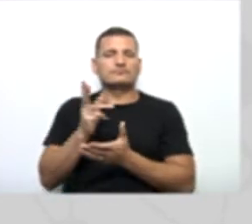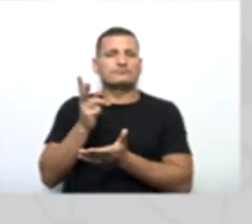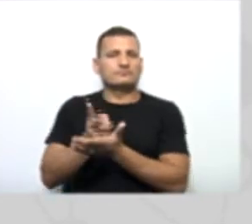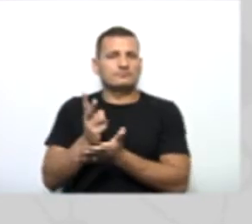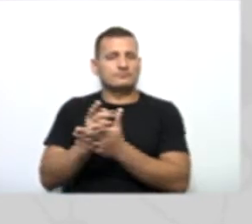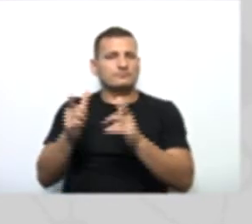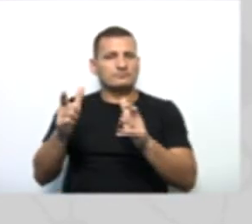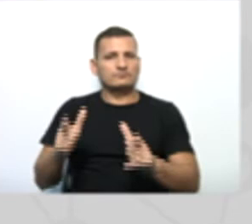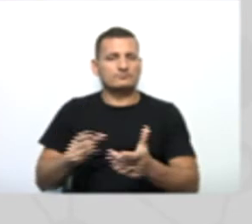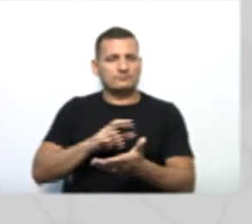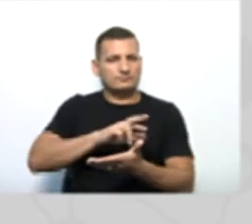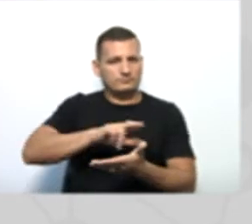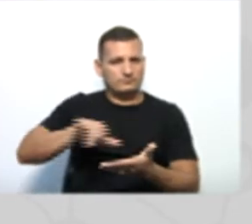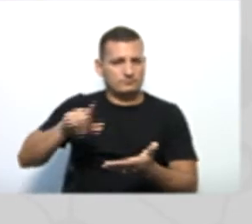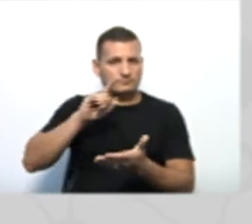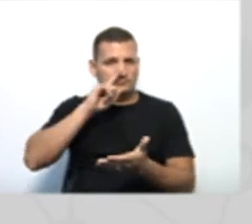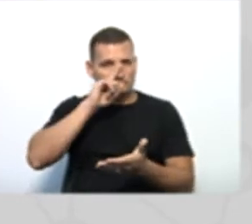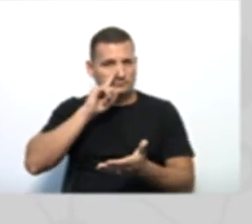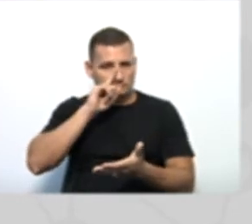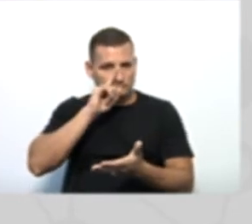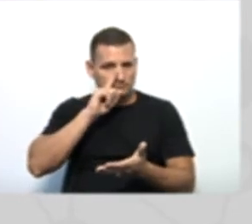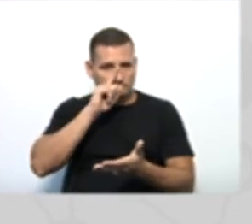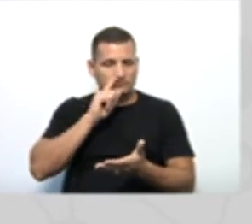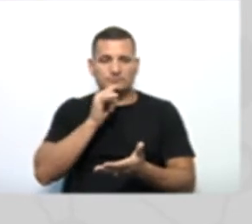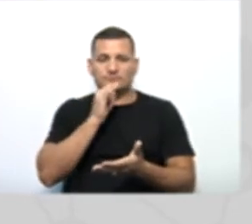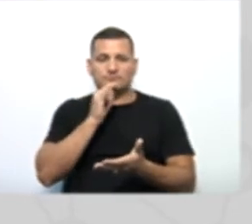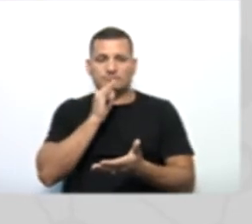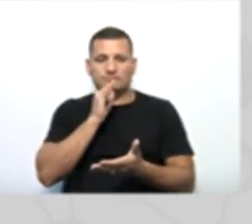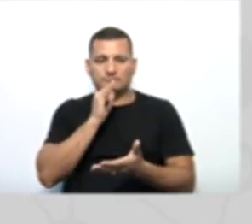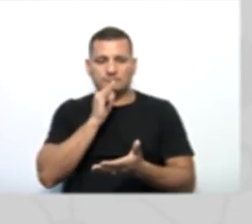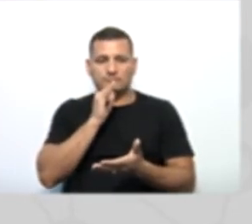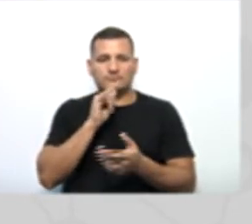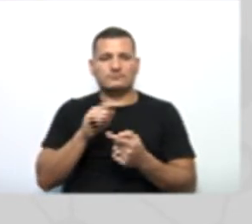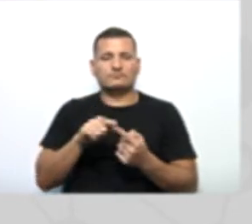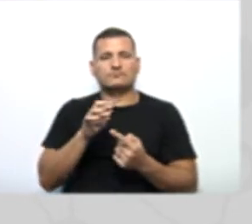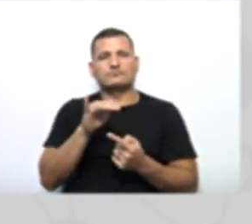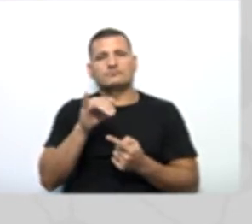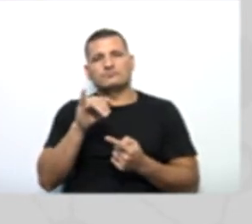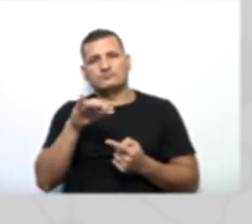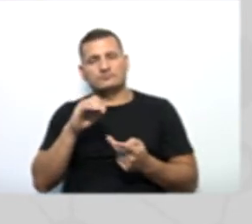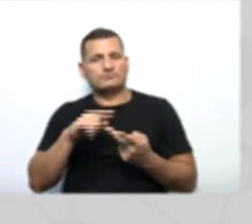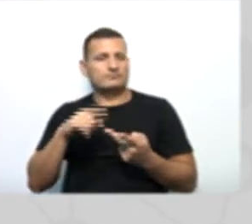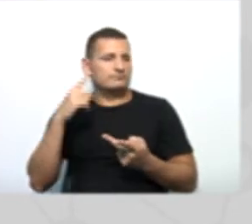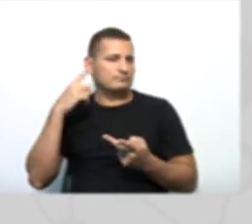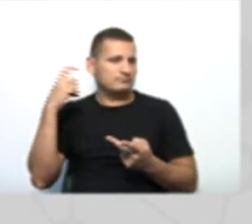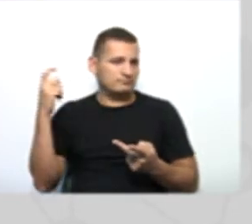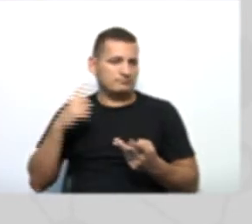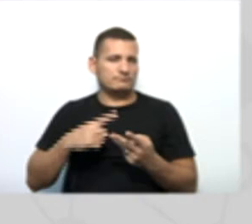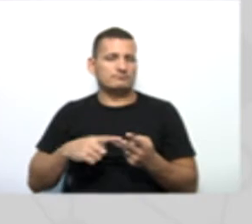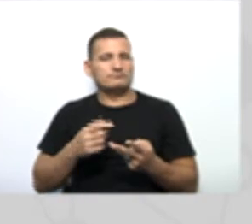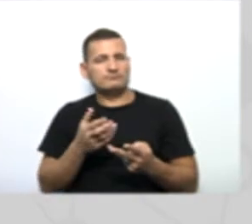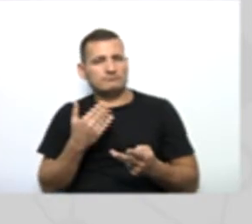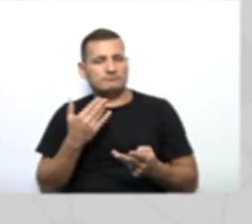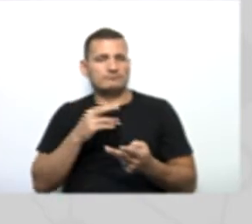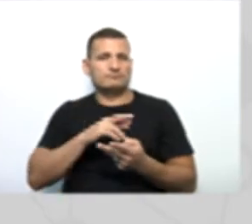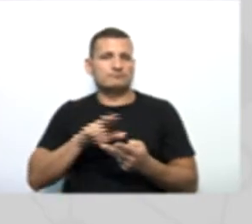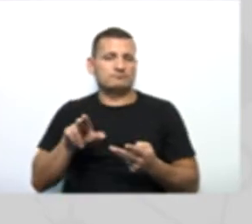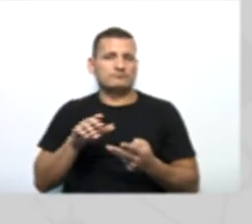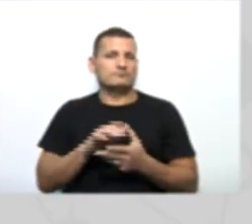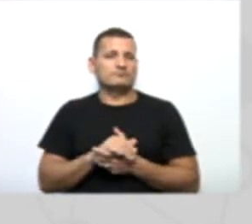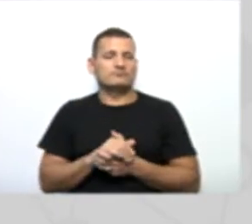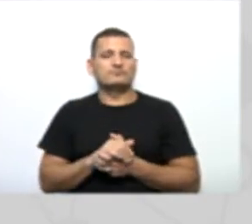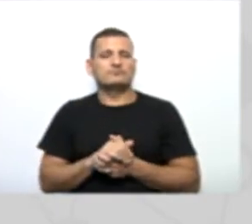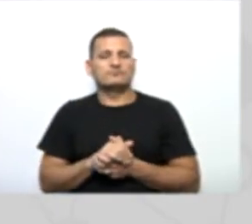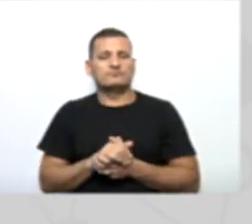riscos de um só tipo, por exemplo, risco físico, ruído, vibração e calor, não é preciso colocar